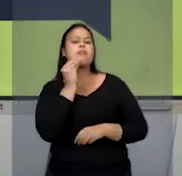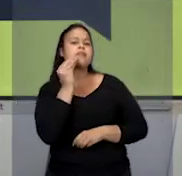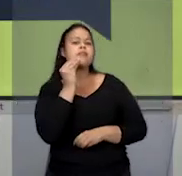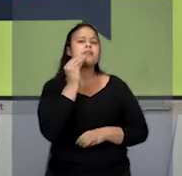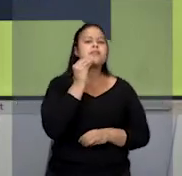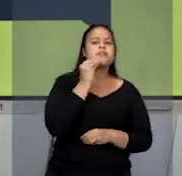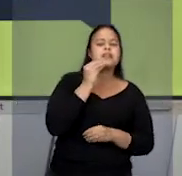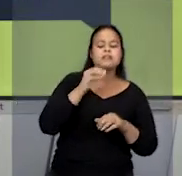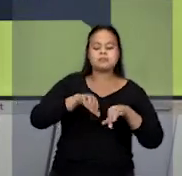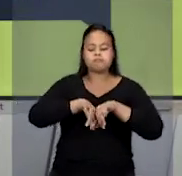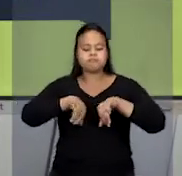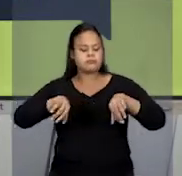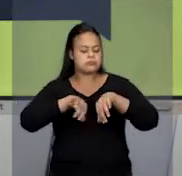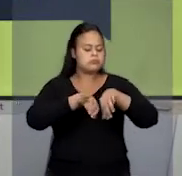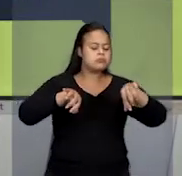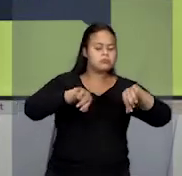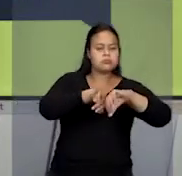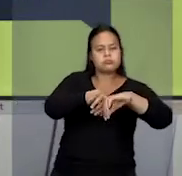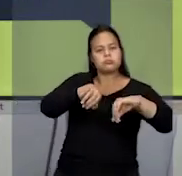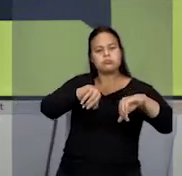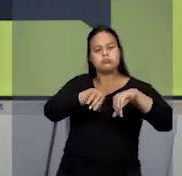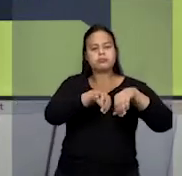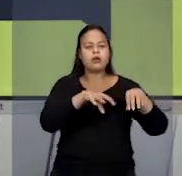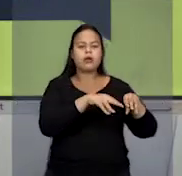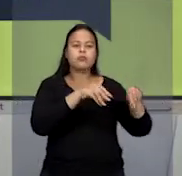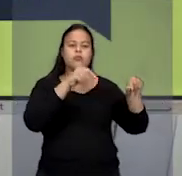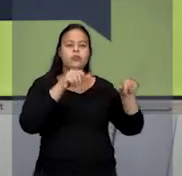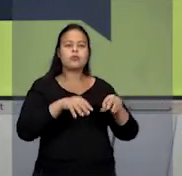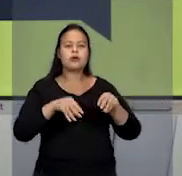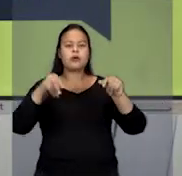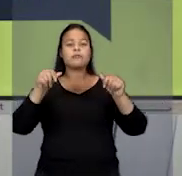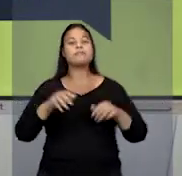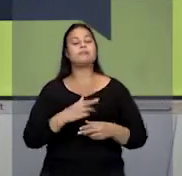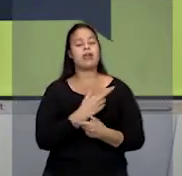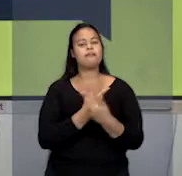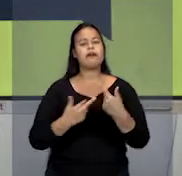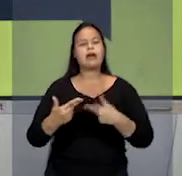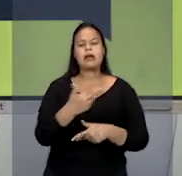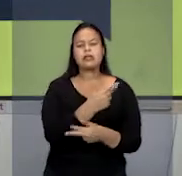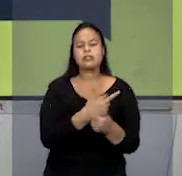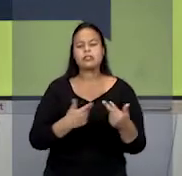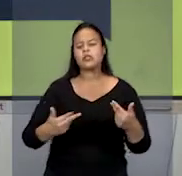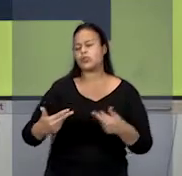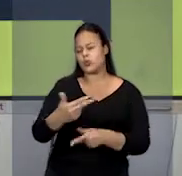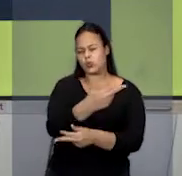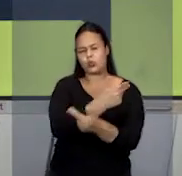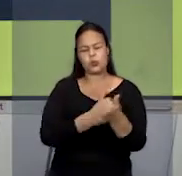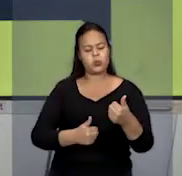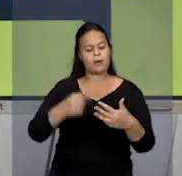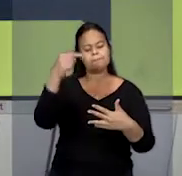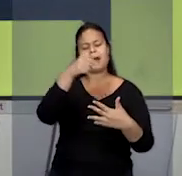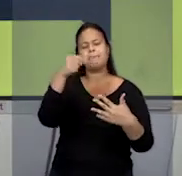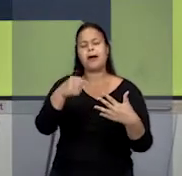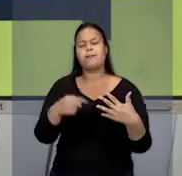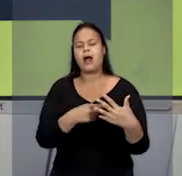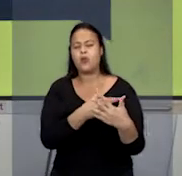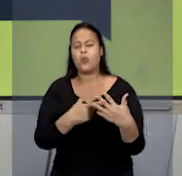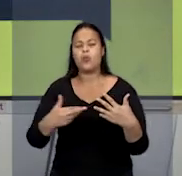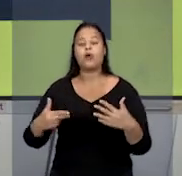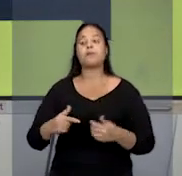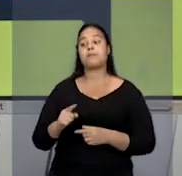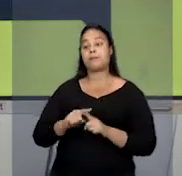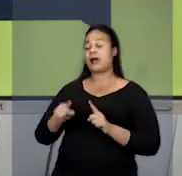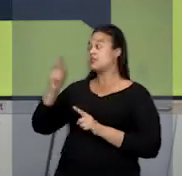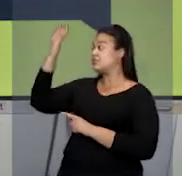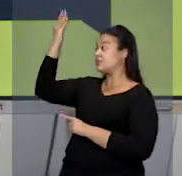também de separação do território. Então além desse, tiveram outros conflitos, mas esses são os